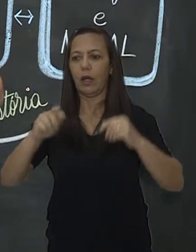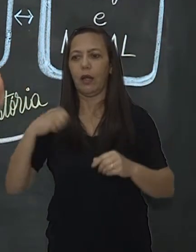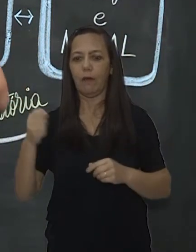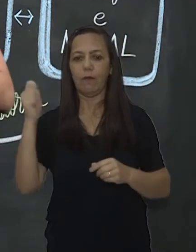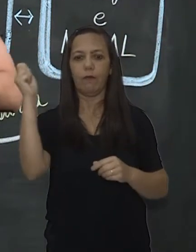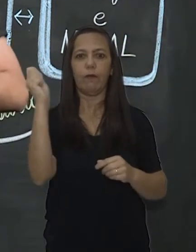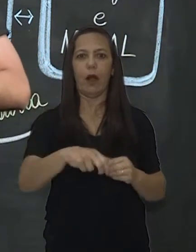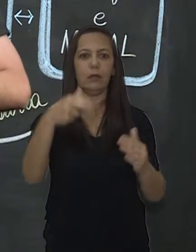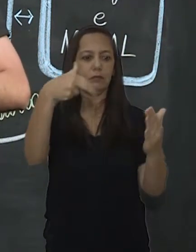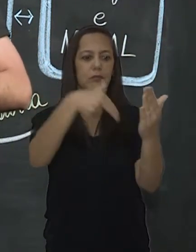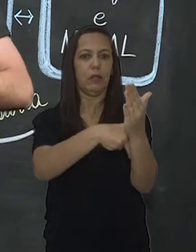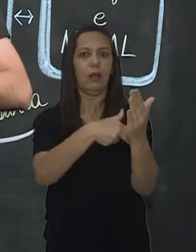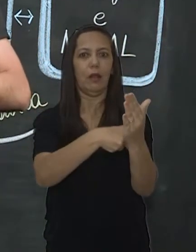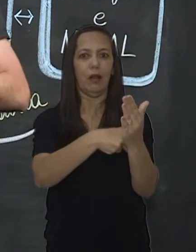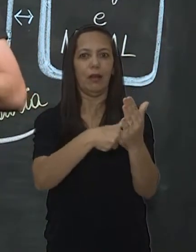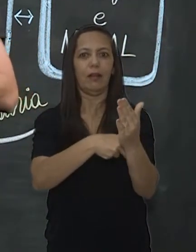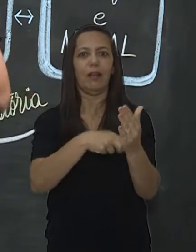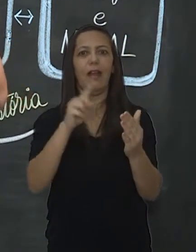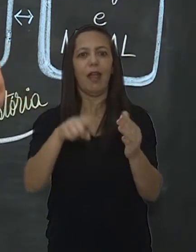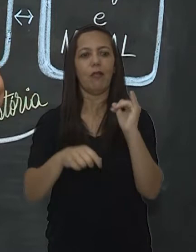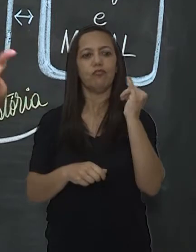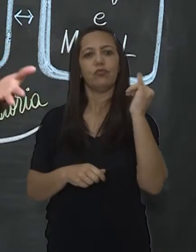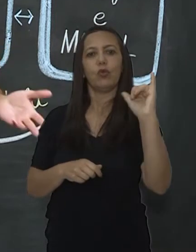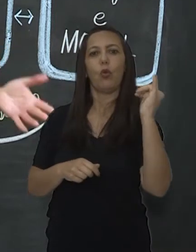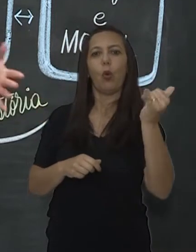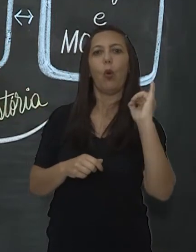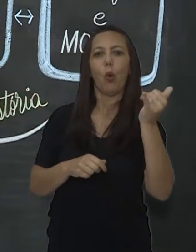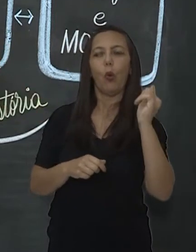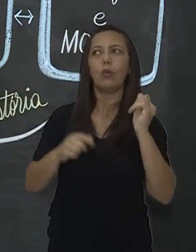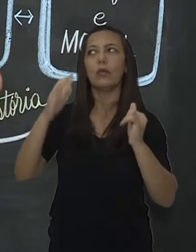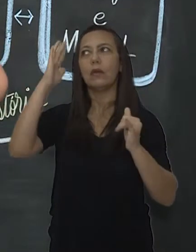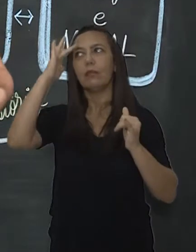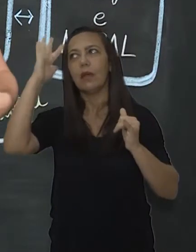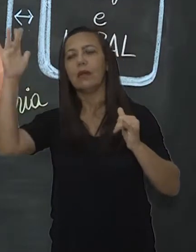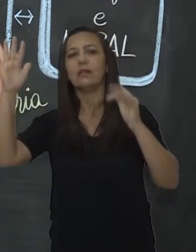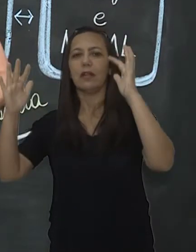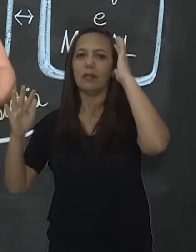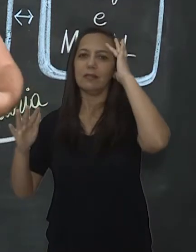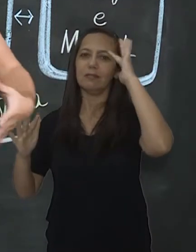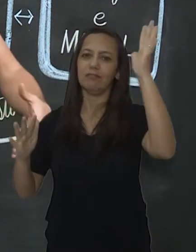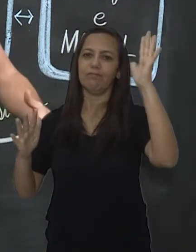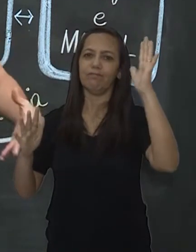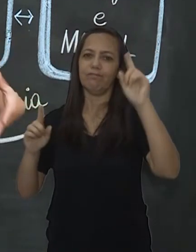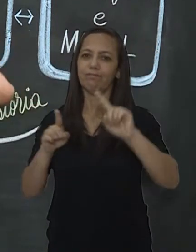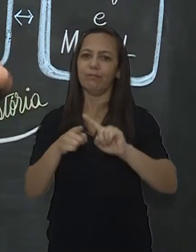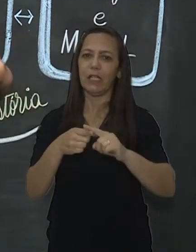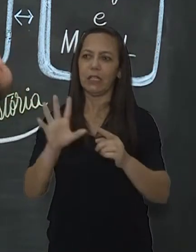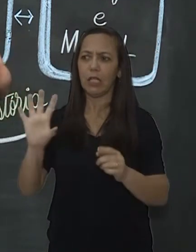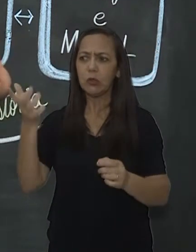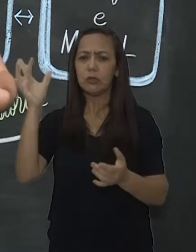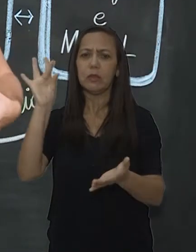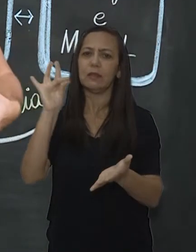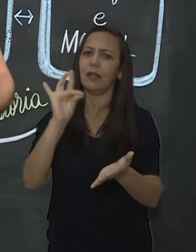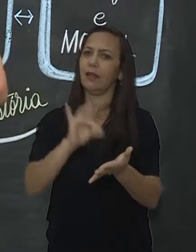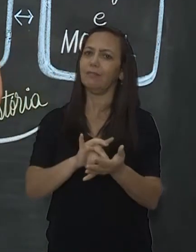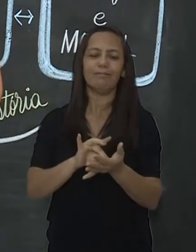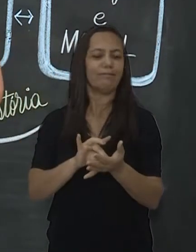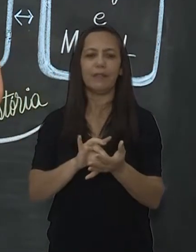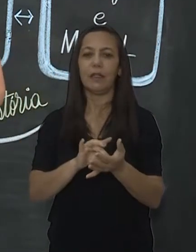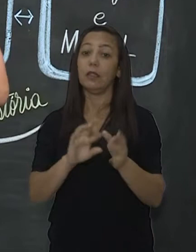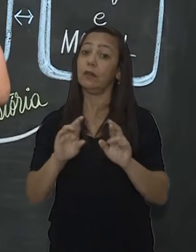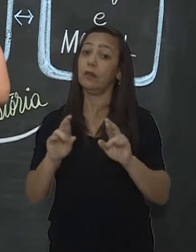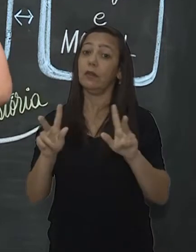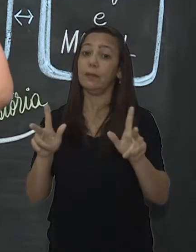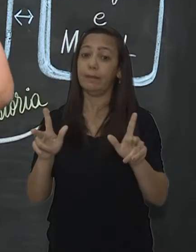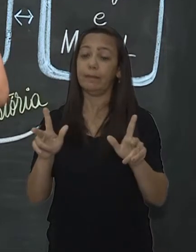mistérios resolvidos e solucionados por meio de soluções extraordinárias que não compõem muito o ambiente realista, né? A gente